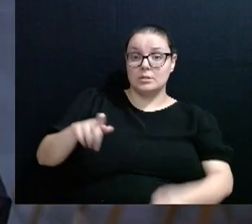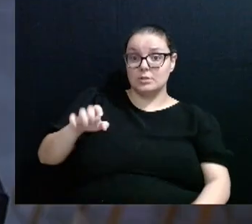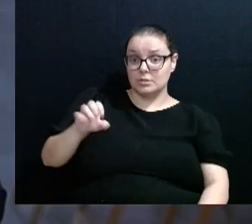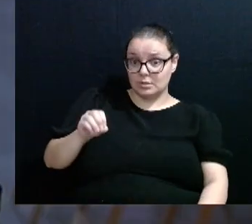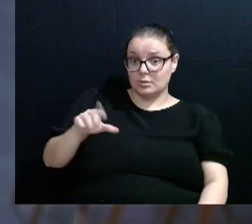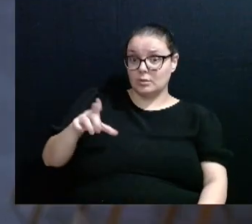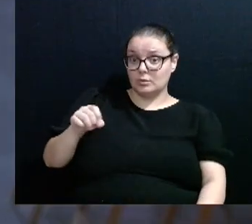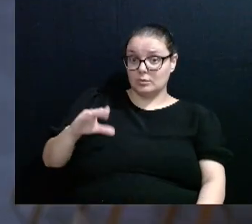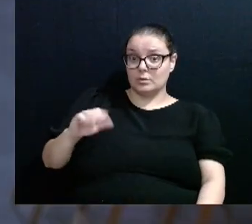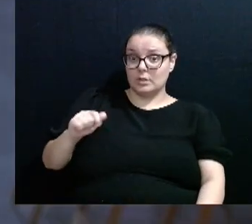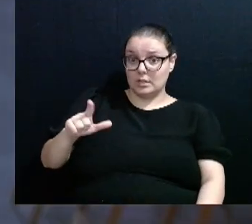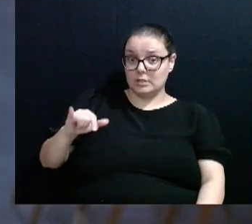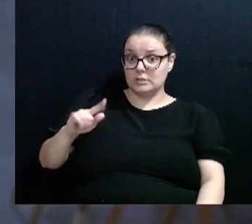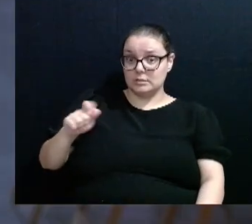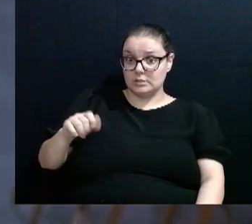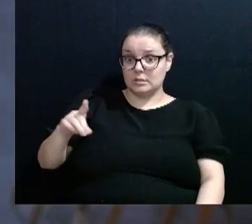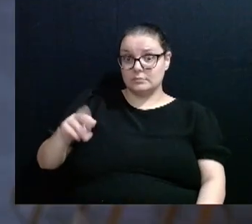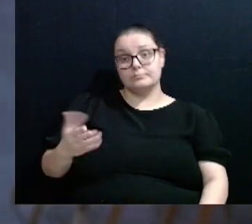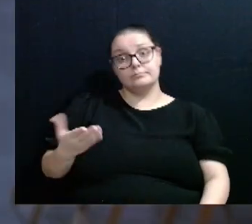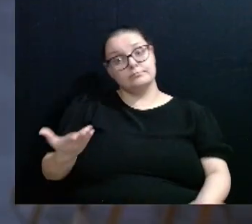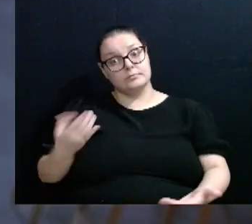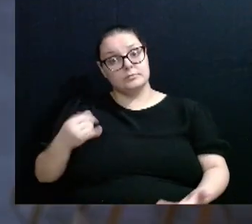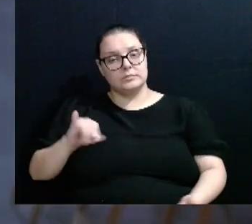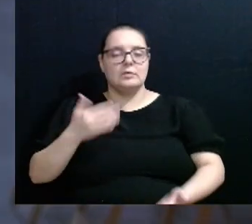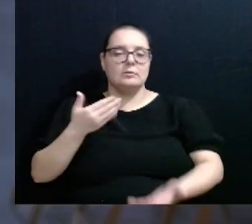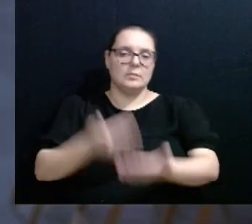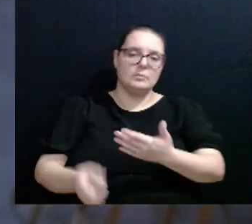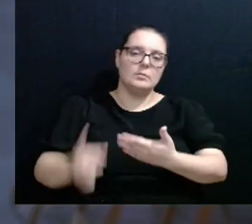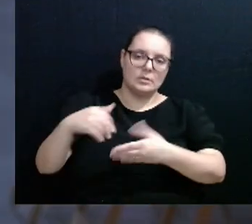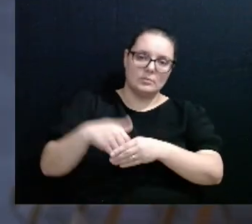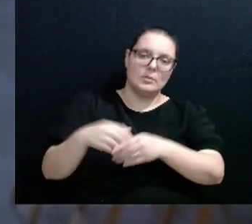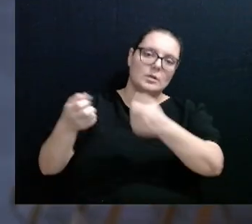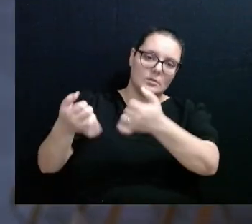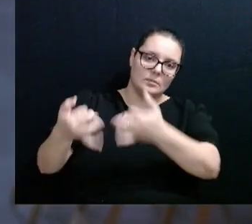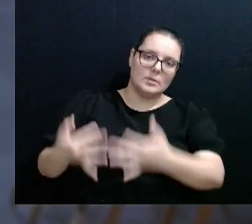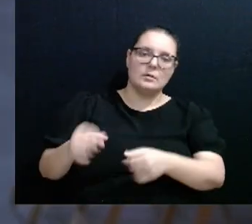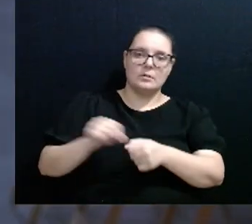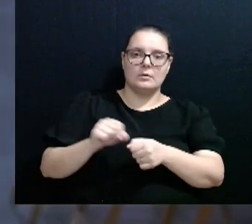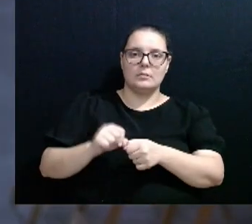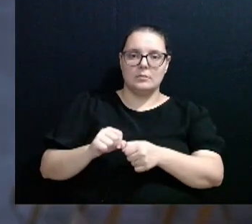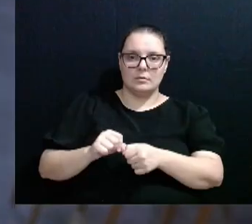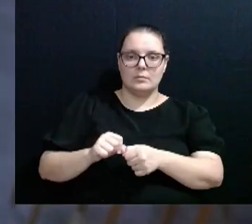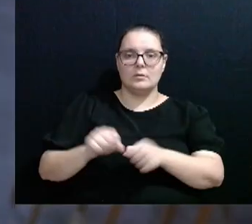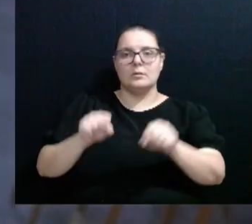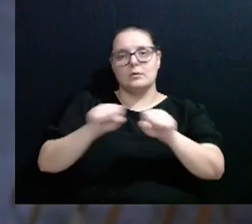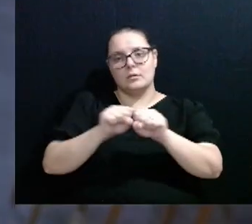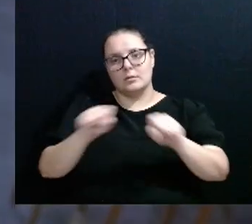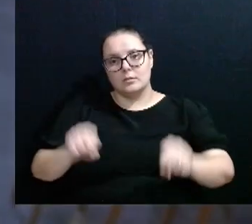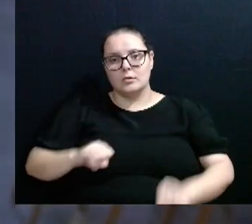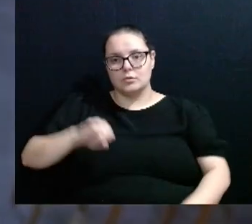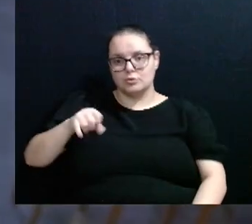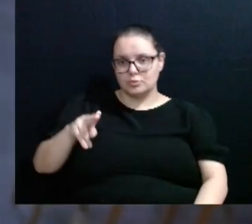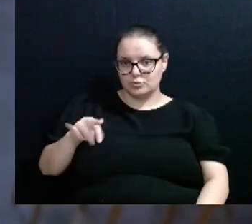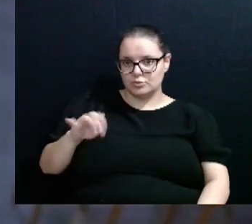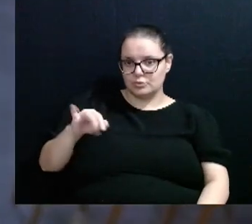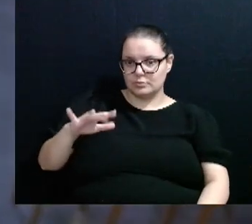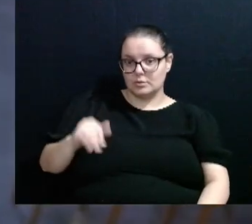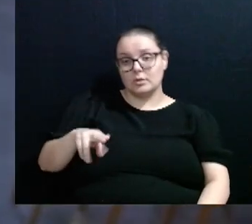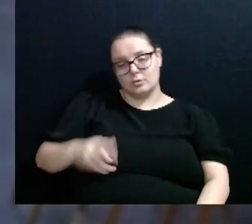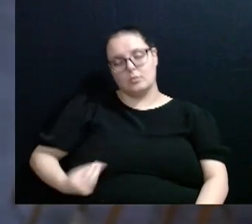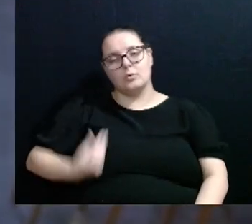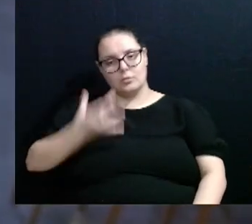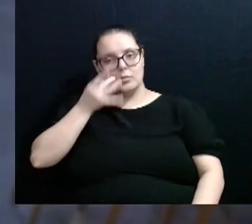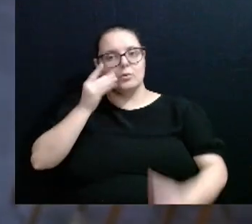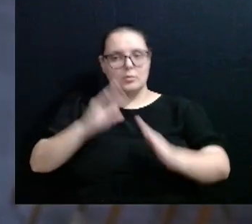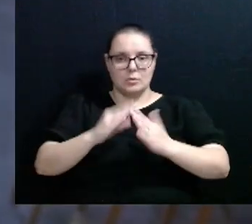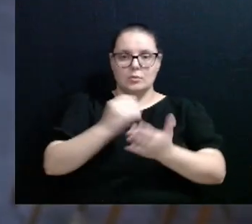Se a pessoa deixar passar a eleição, a justificativa tem que ser feita por meio do sistema Justifica ou comparecimento presencial nos